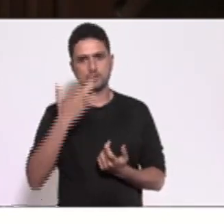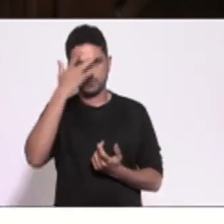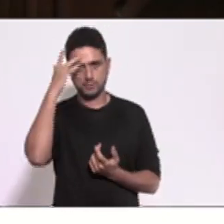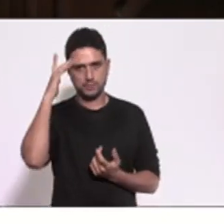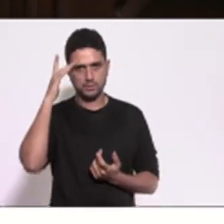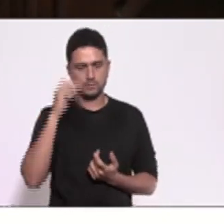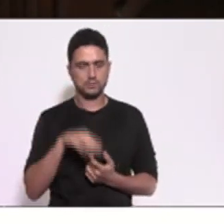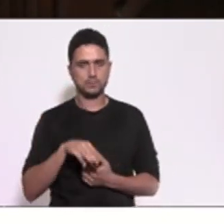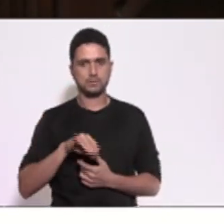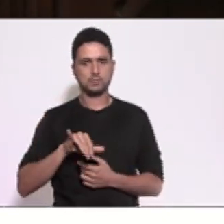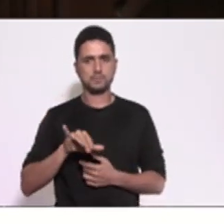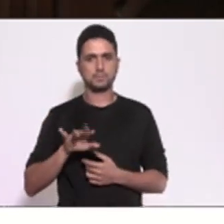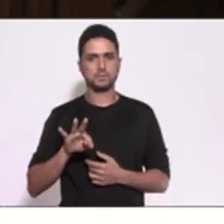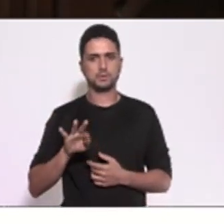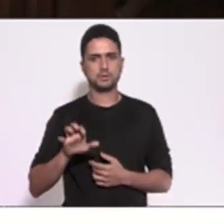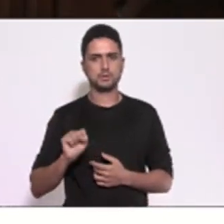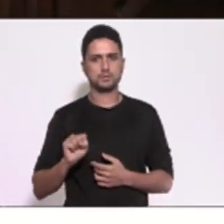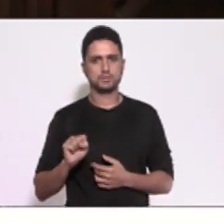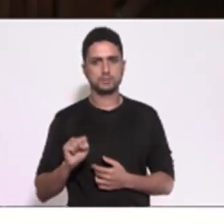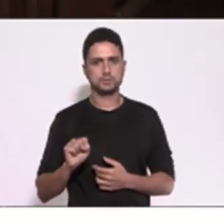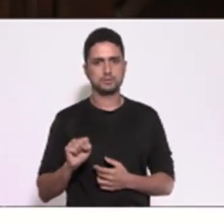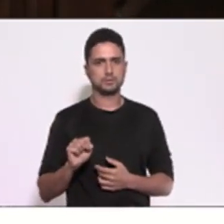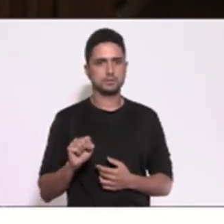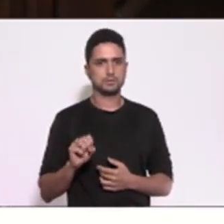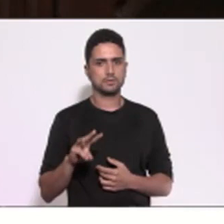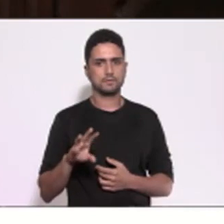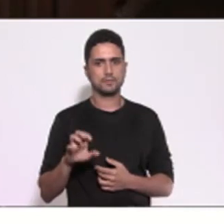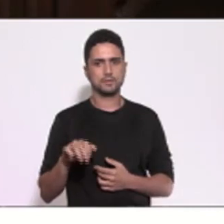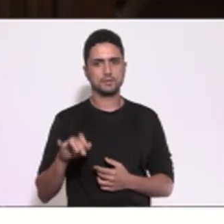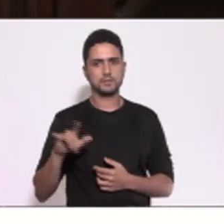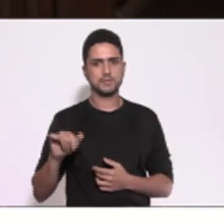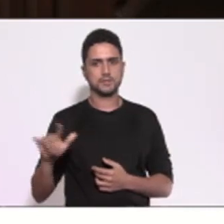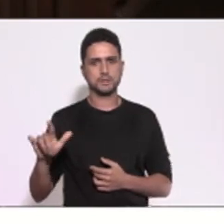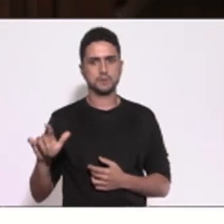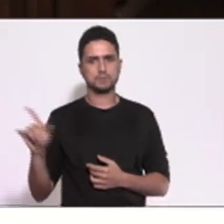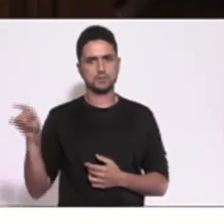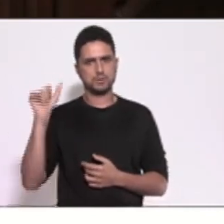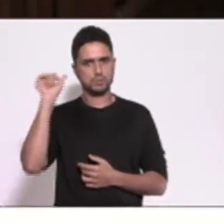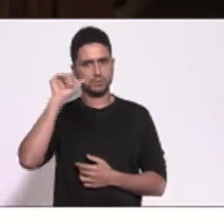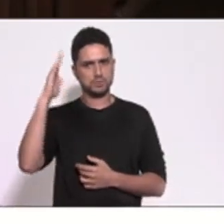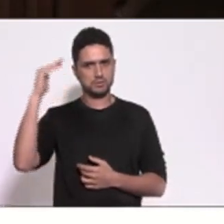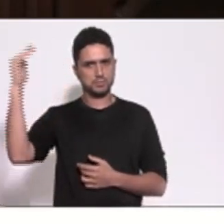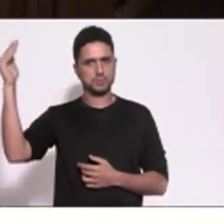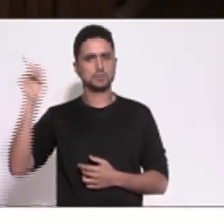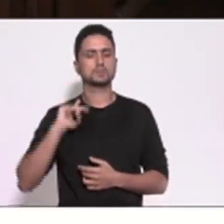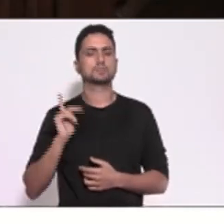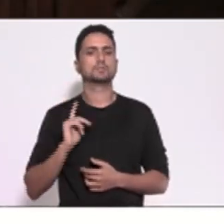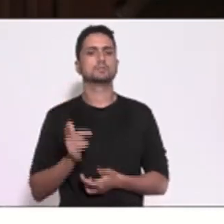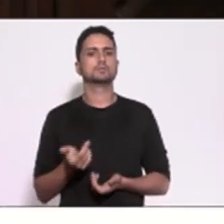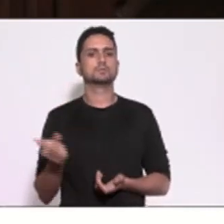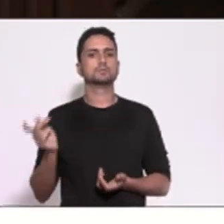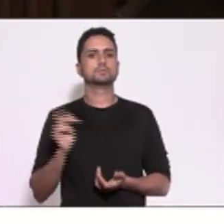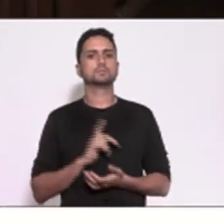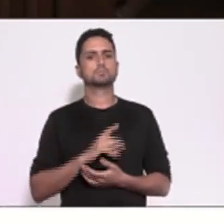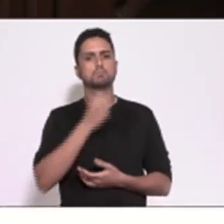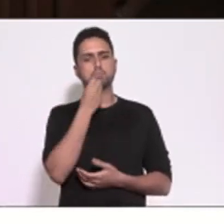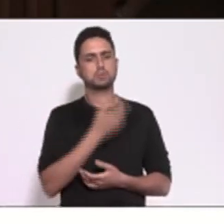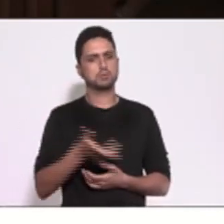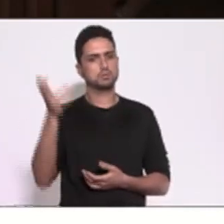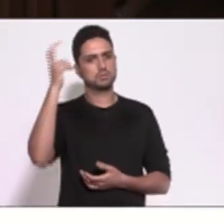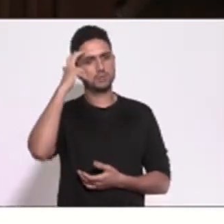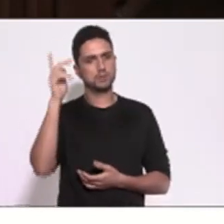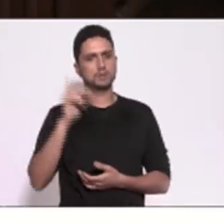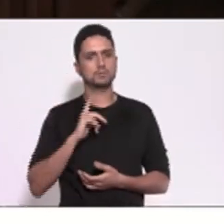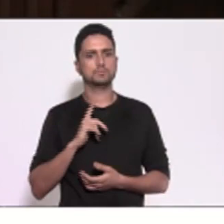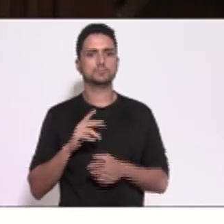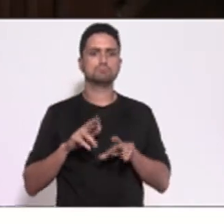Dona Mirtz Wenzel, educadora proeminente em Niterói, até no estado do Rio de Janeiro. Insisto, mesmo com as divergências conceituais